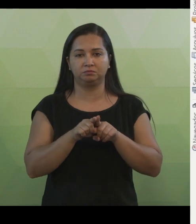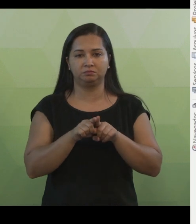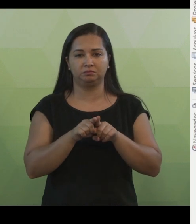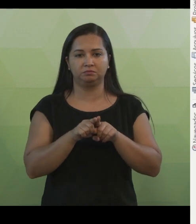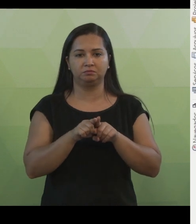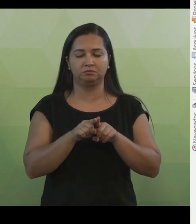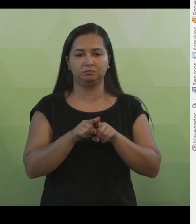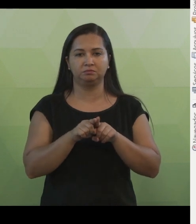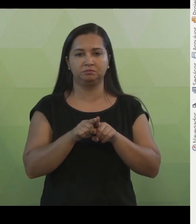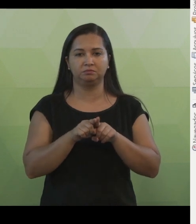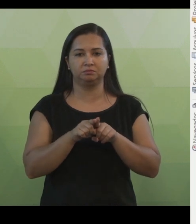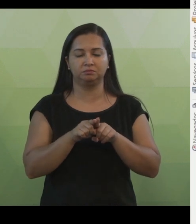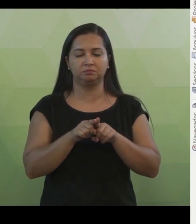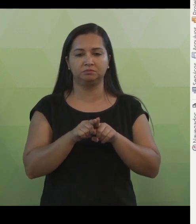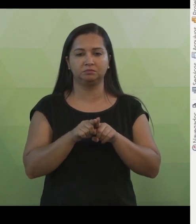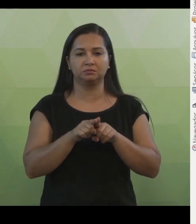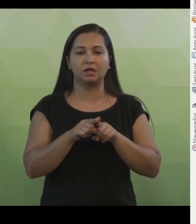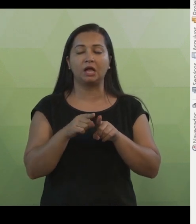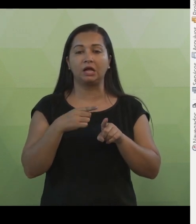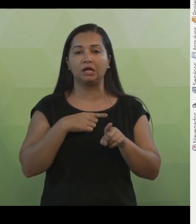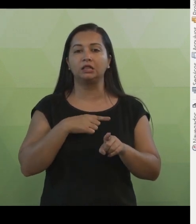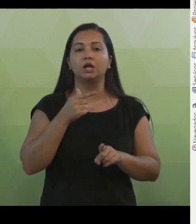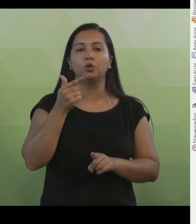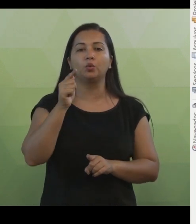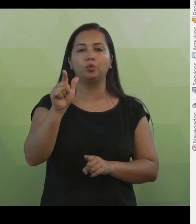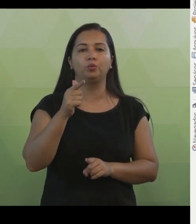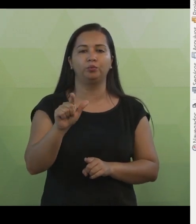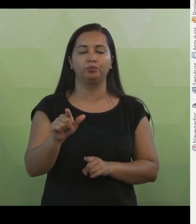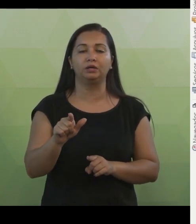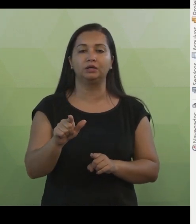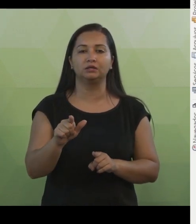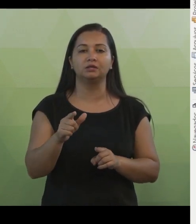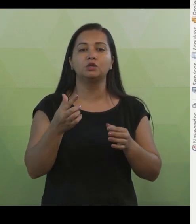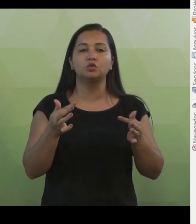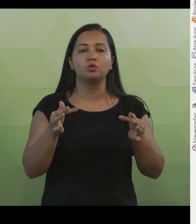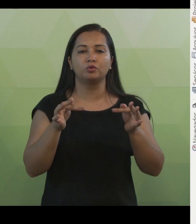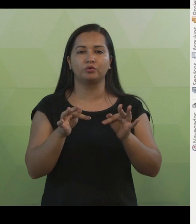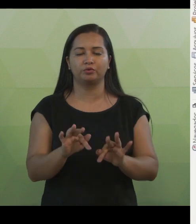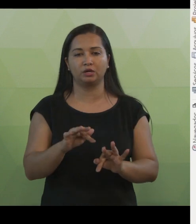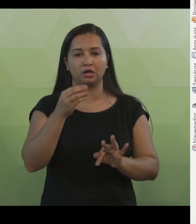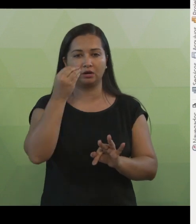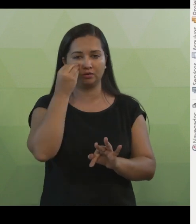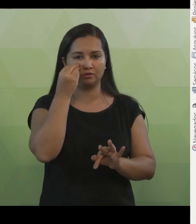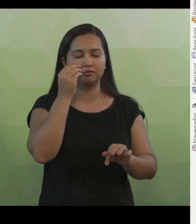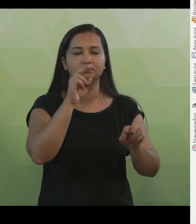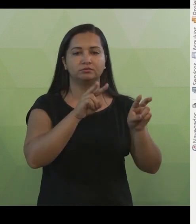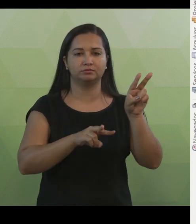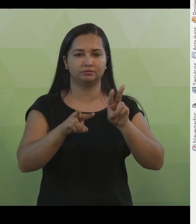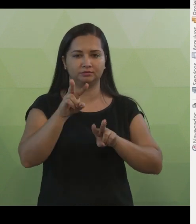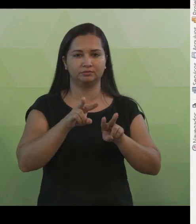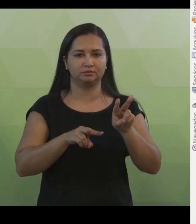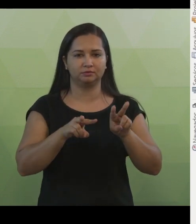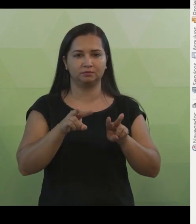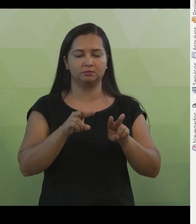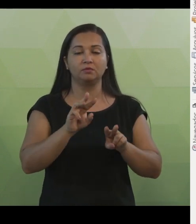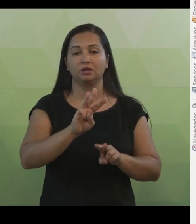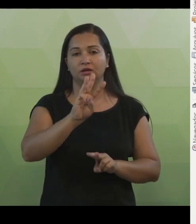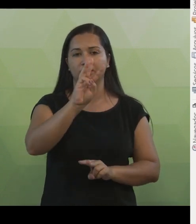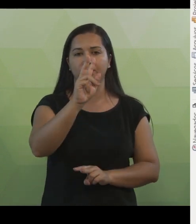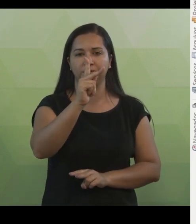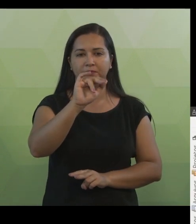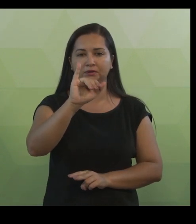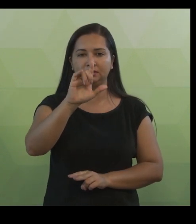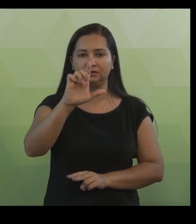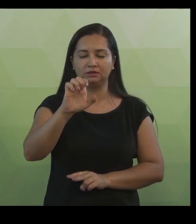mais, esse incremento de 1 dá o mesmo resultado. Olha lá.